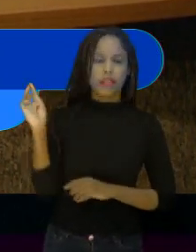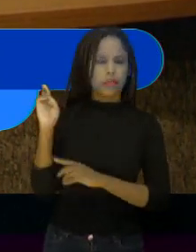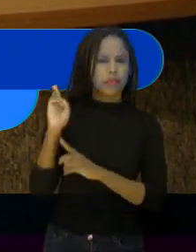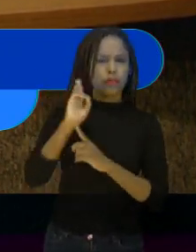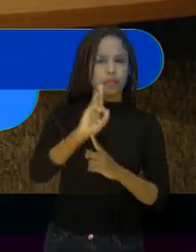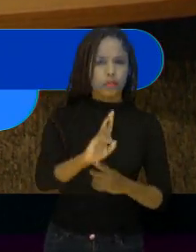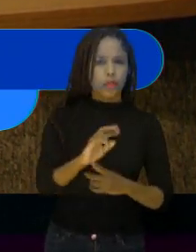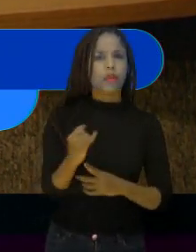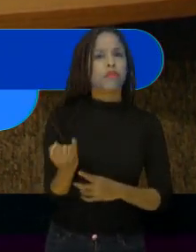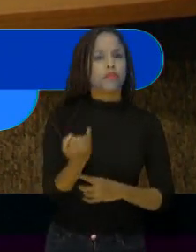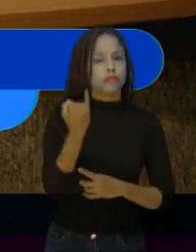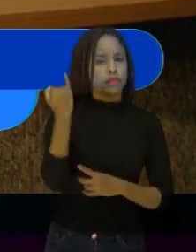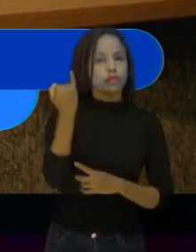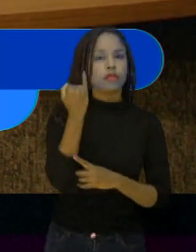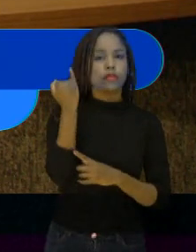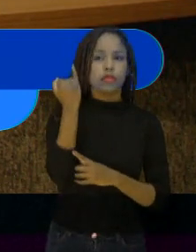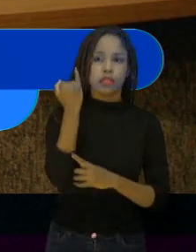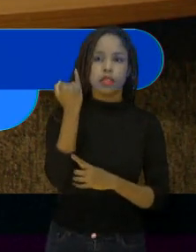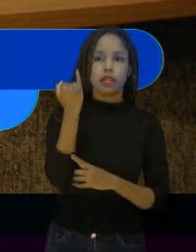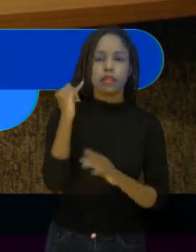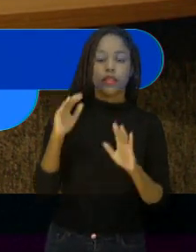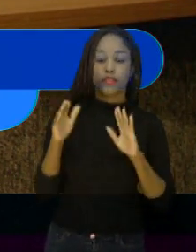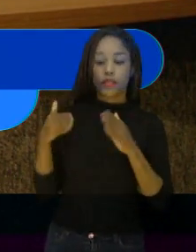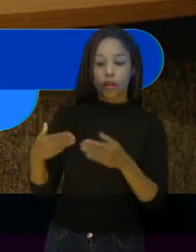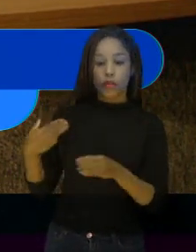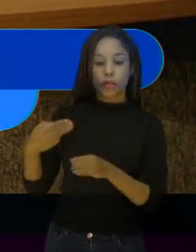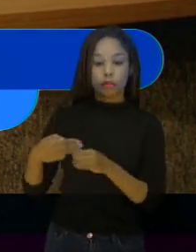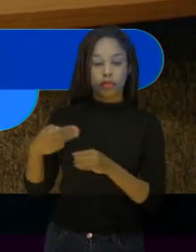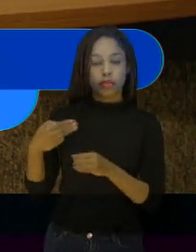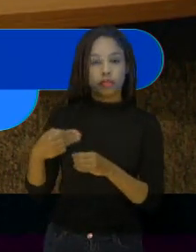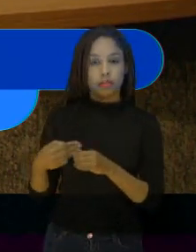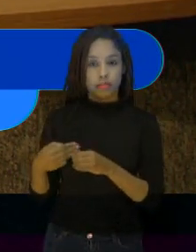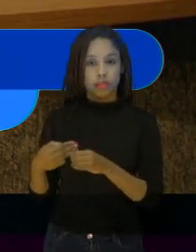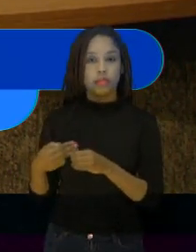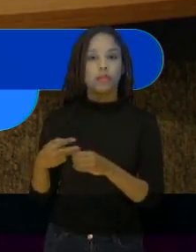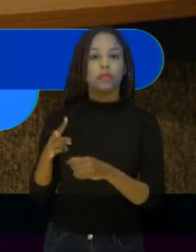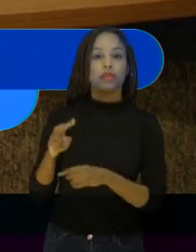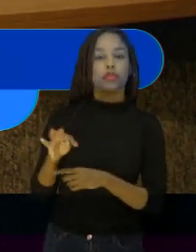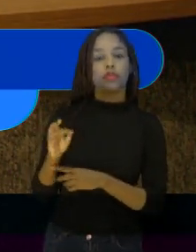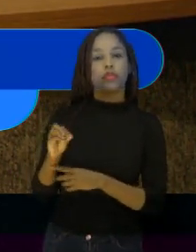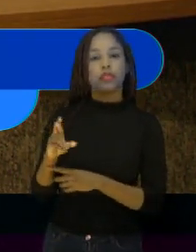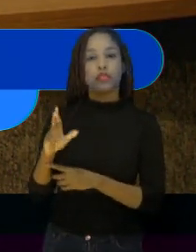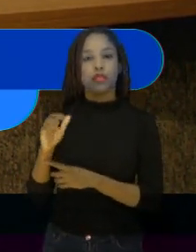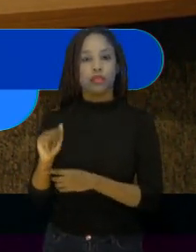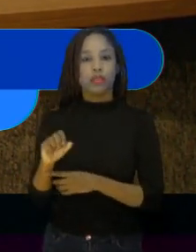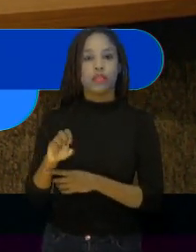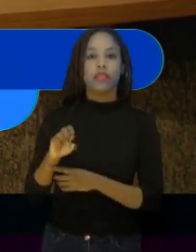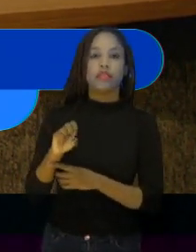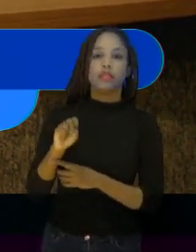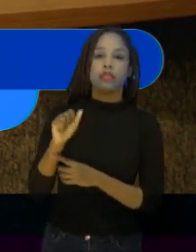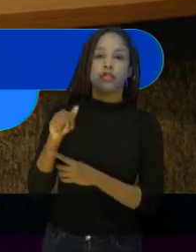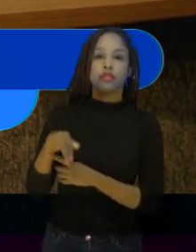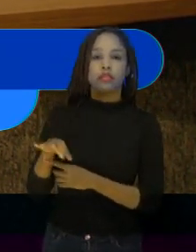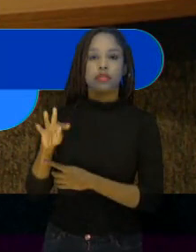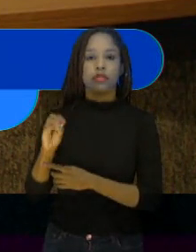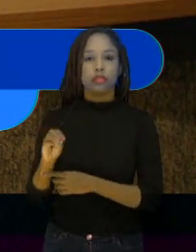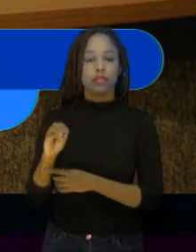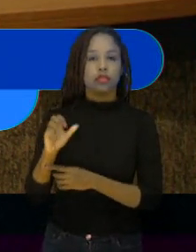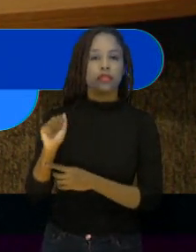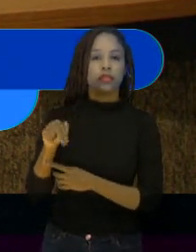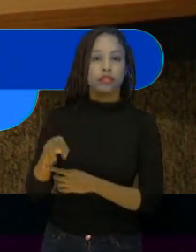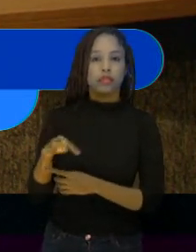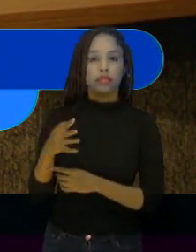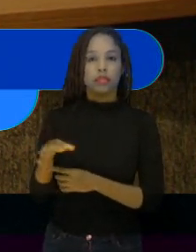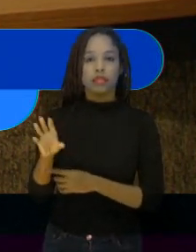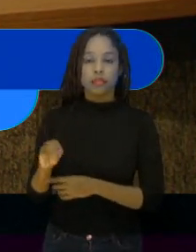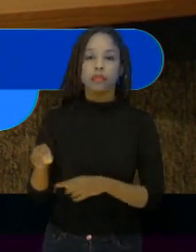representativa, para, não só para o município da Vitória de Santo Antão, mas, sobretudo, para o